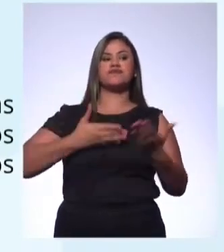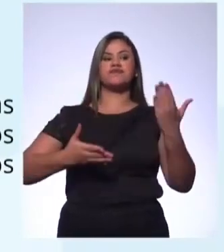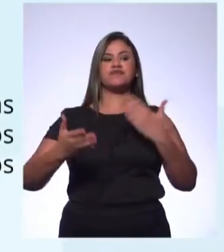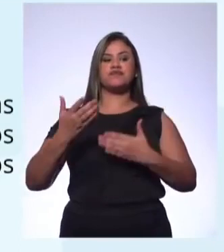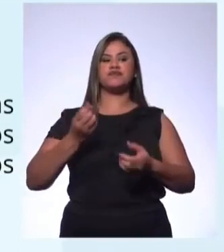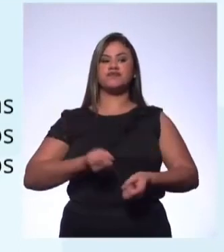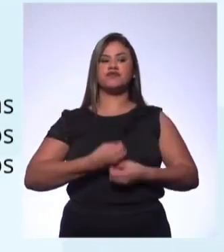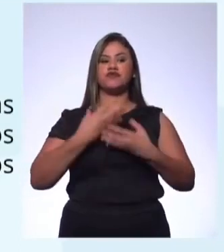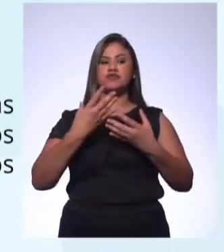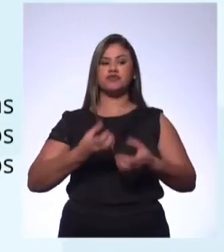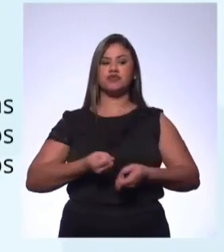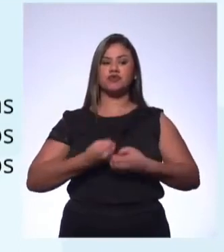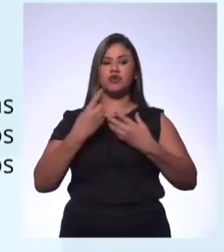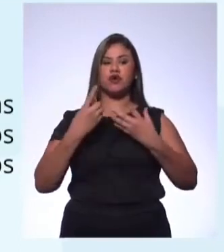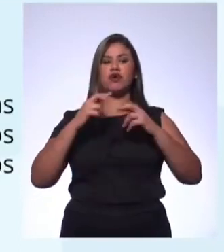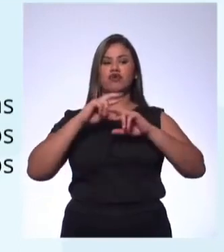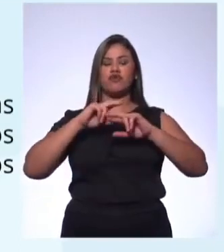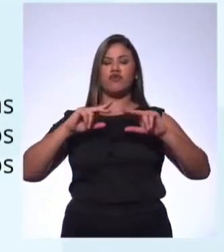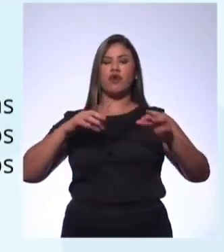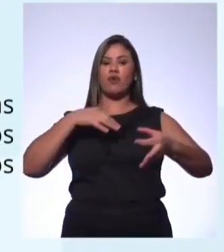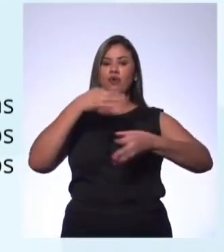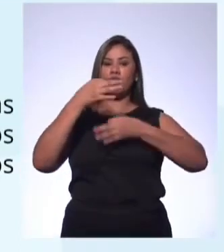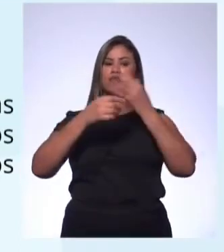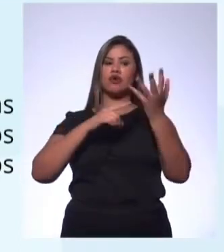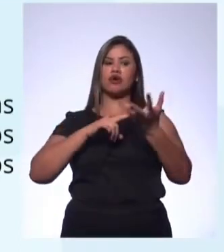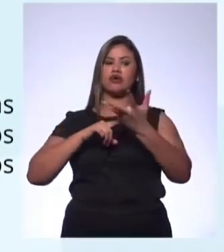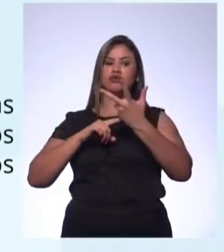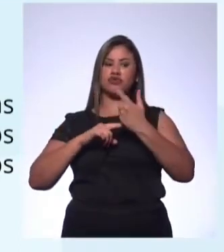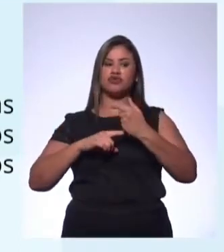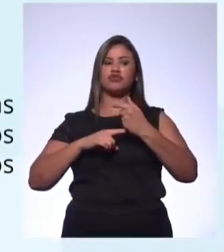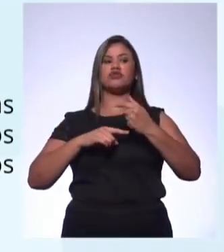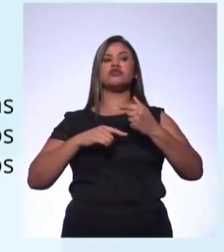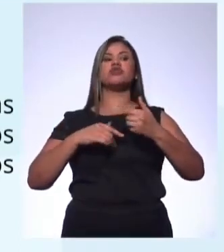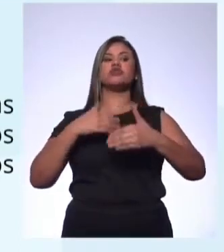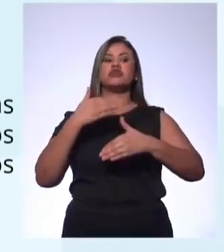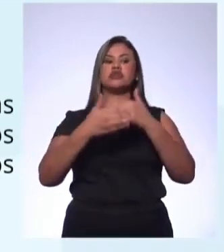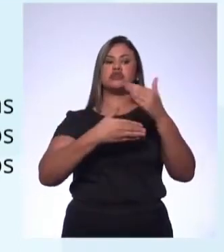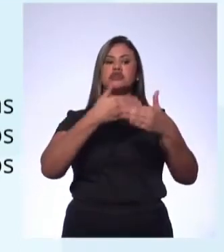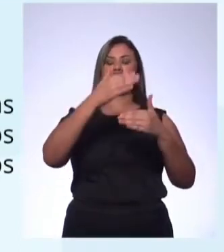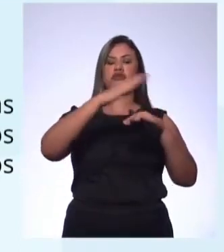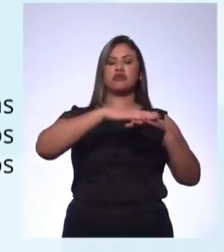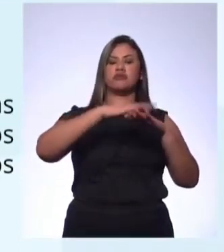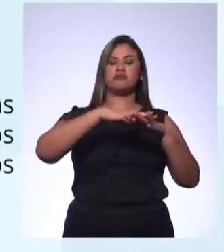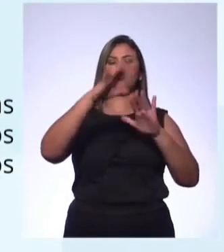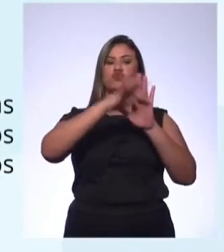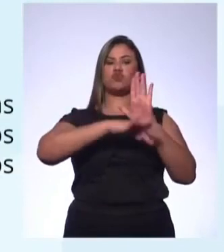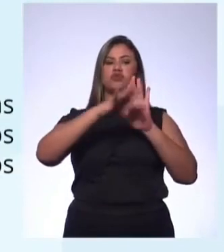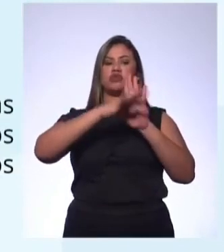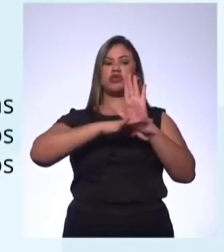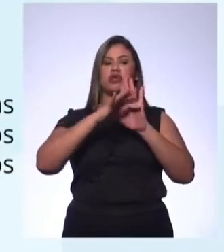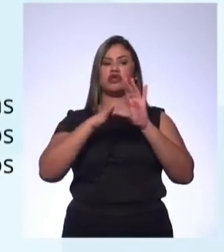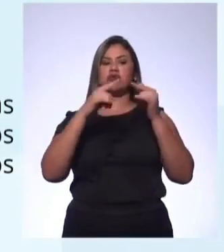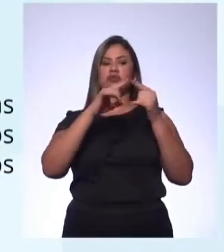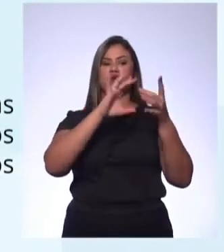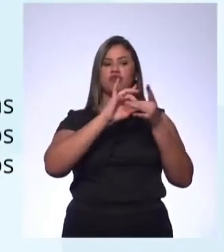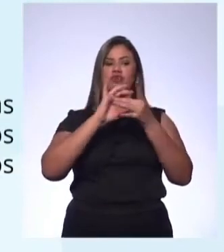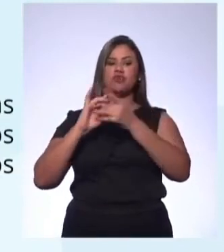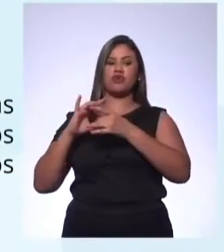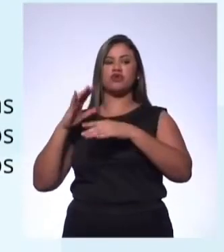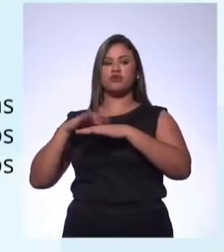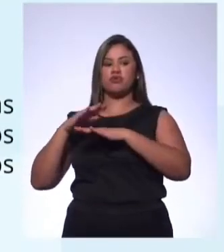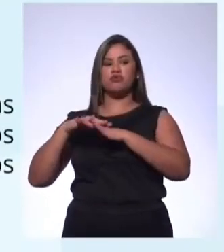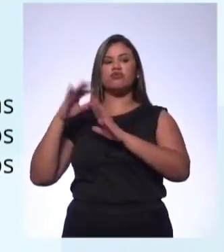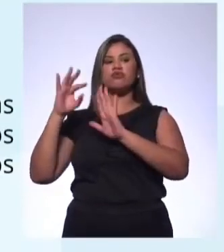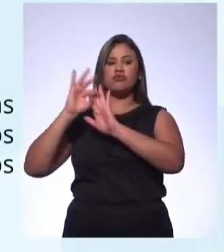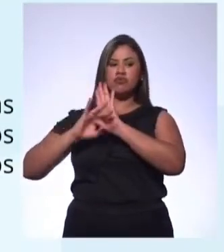relacionar informações sobre concepções artísticas e procedimentos de construção do texto com os contextos de produção,